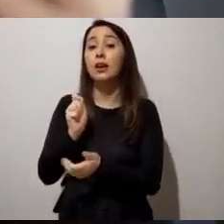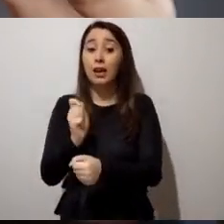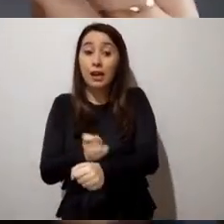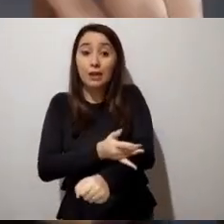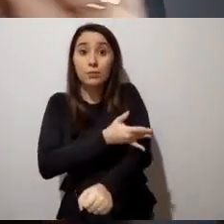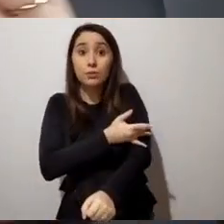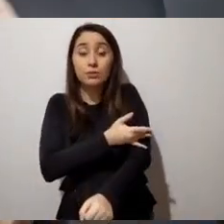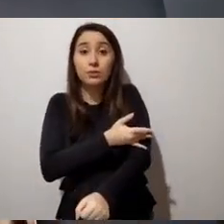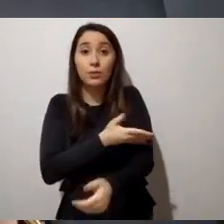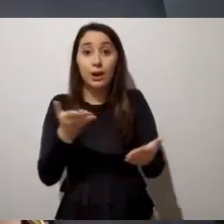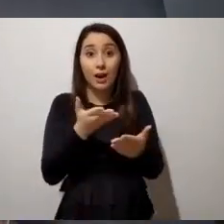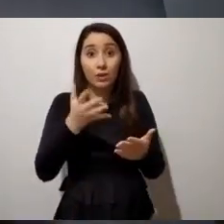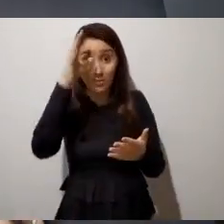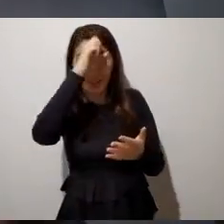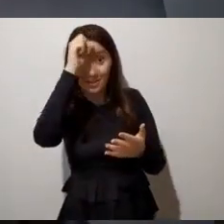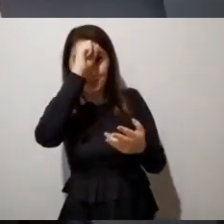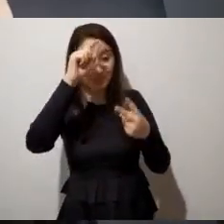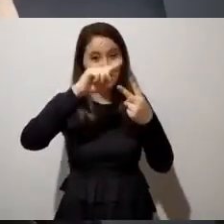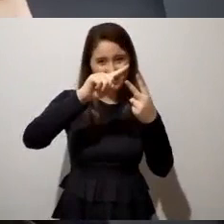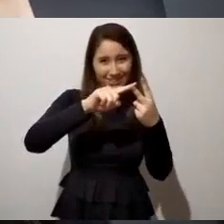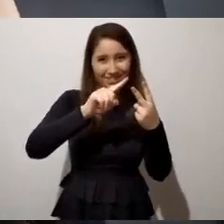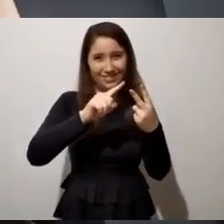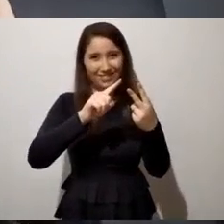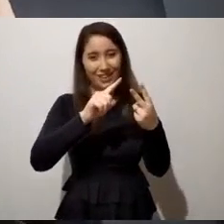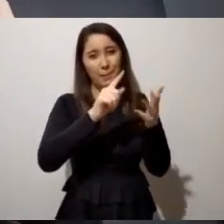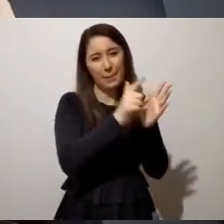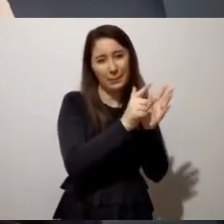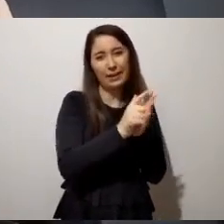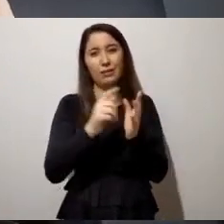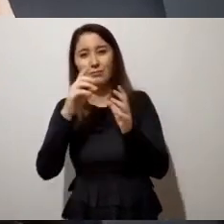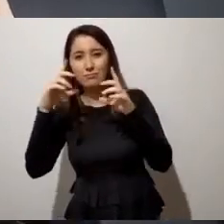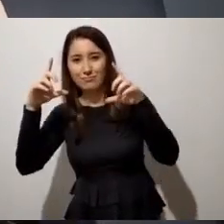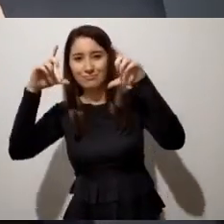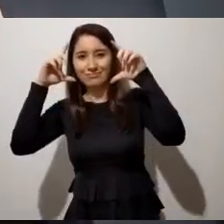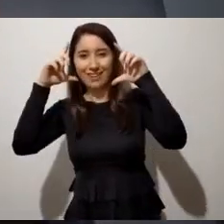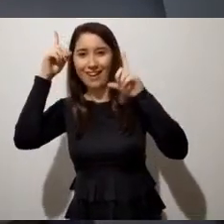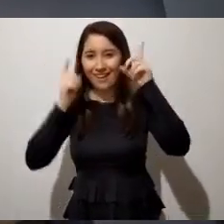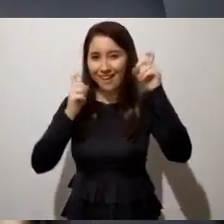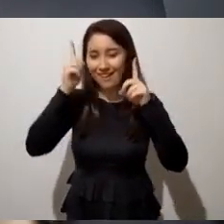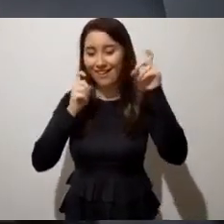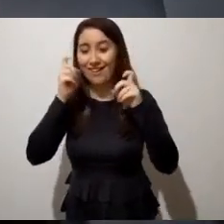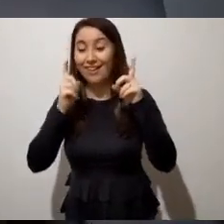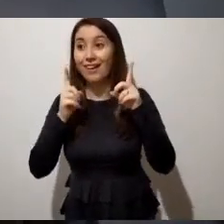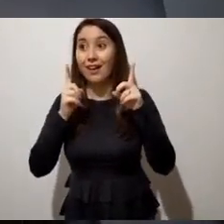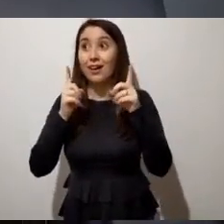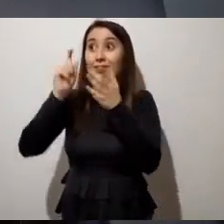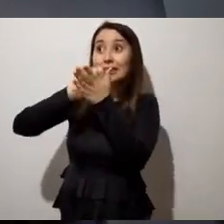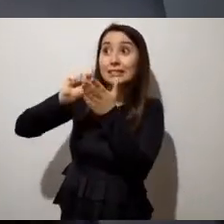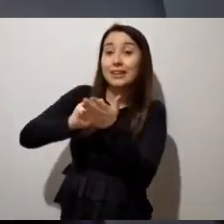nessa primeira e nessa segunda etapa de nomear e de classificar os emojis. E